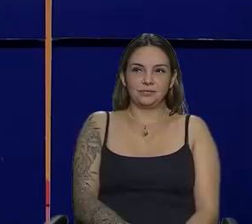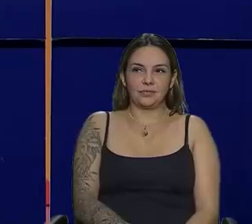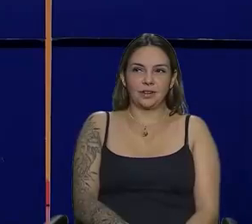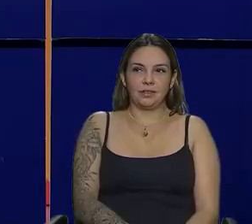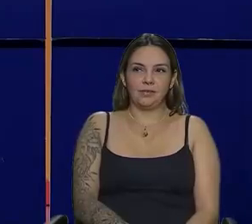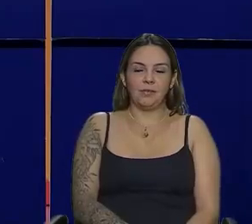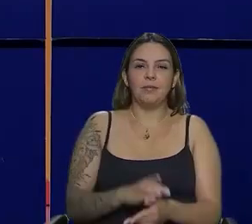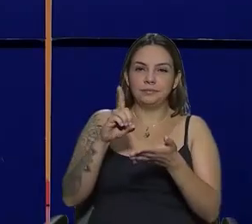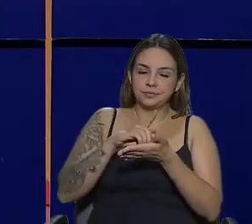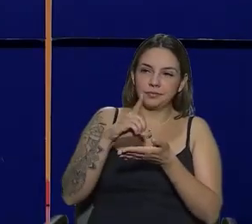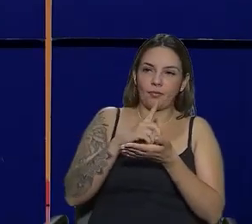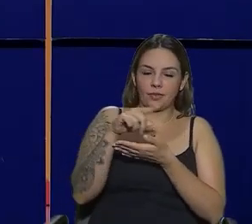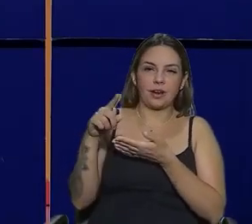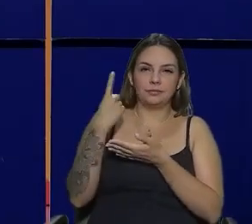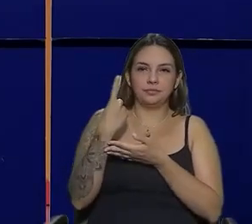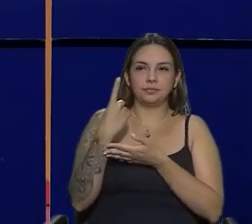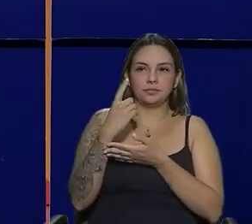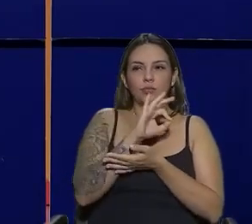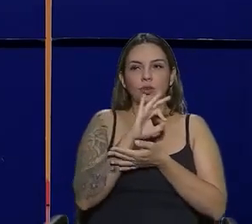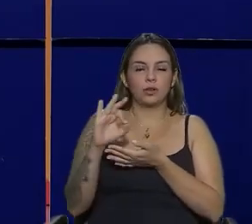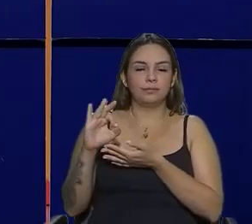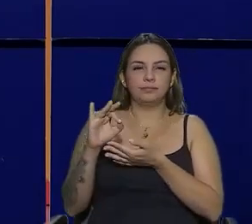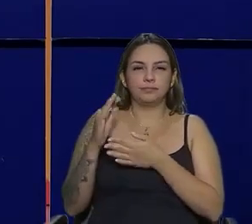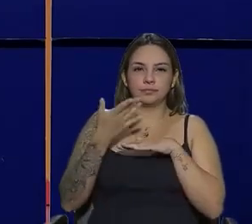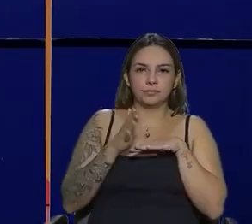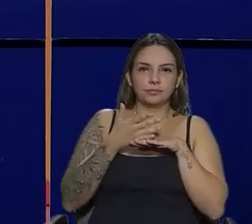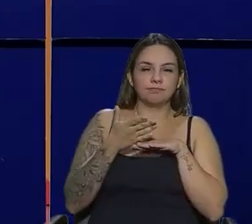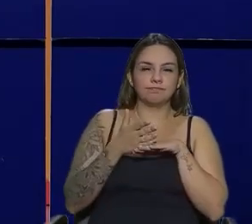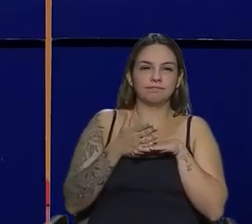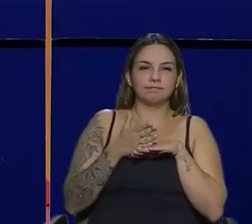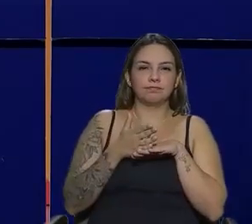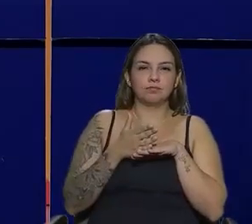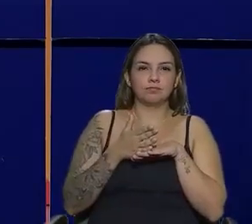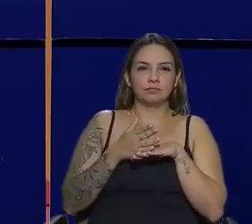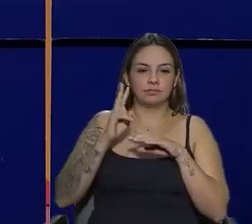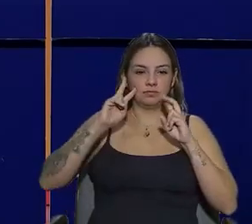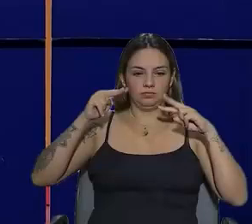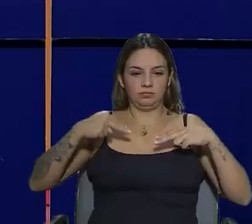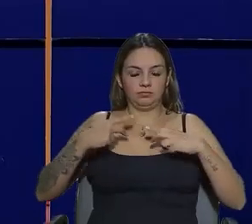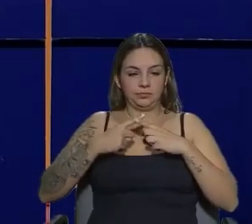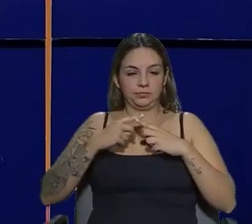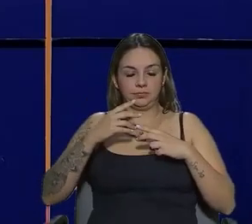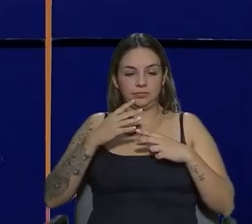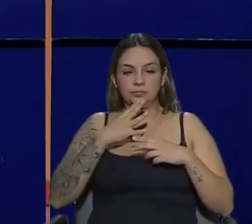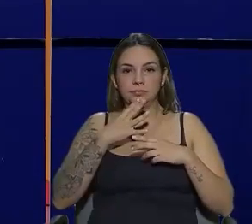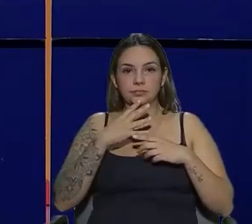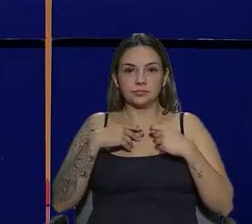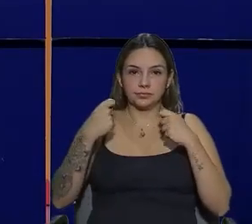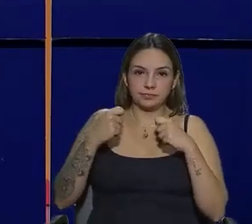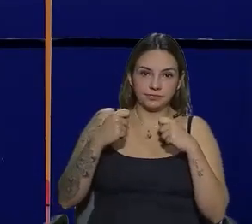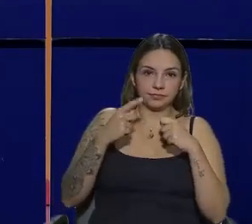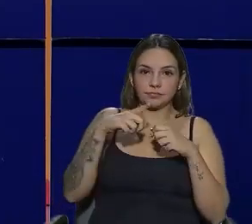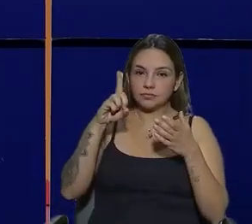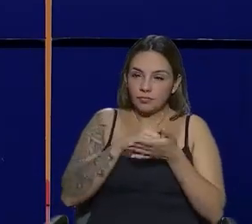E eu acho que os diários, eles são um ótimo exercício de autoconhecimento, porque eu